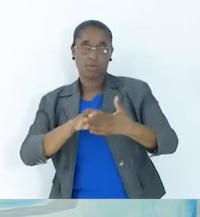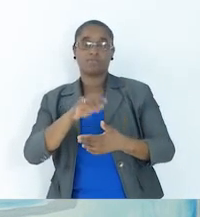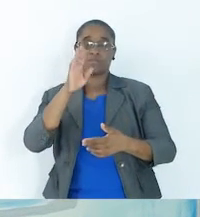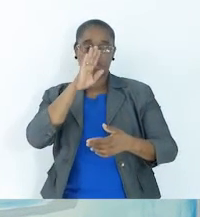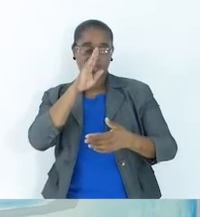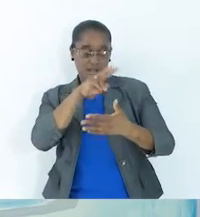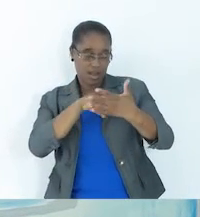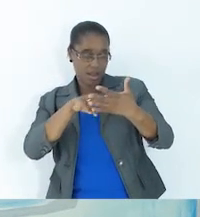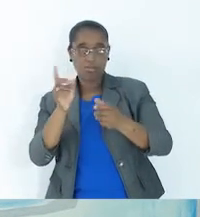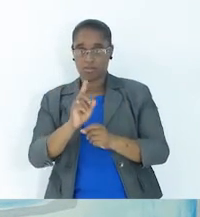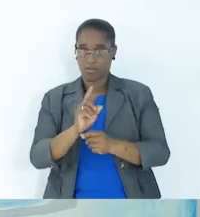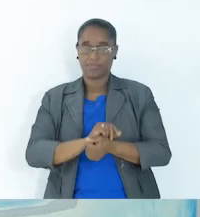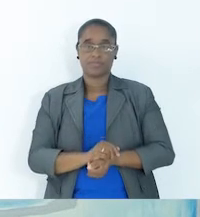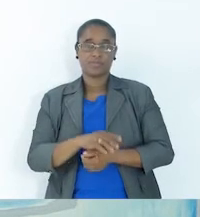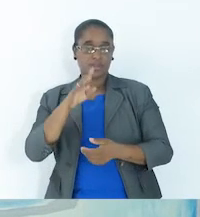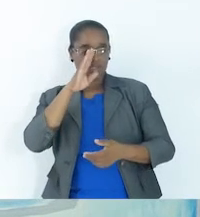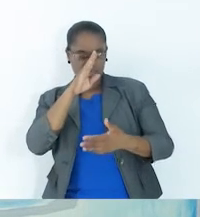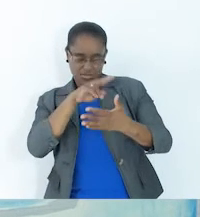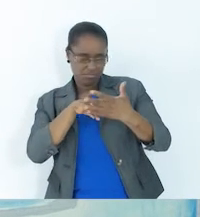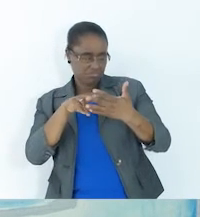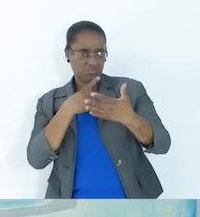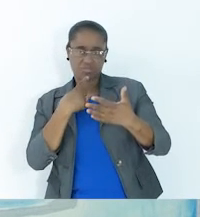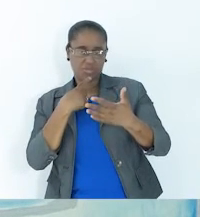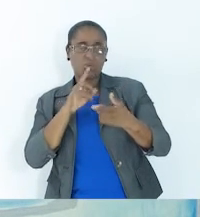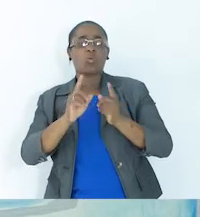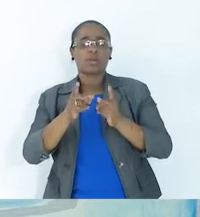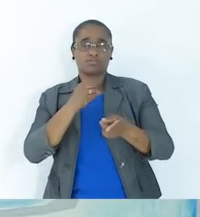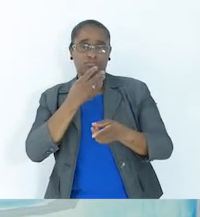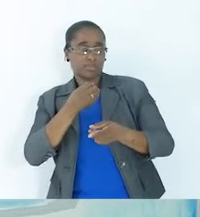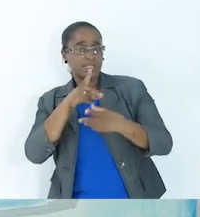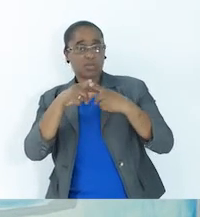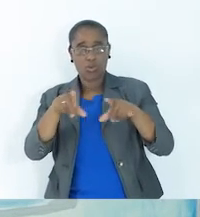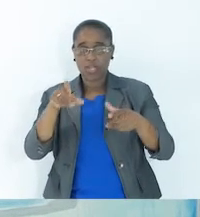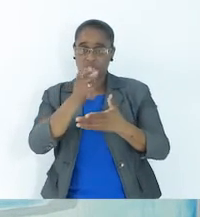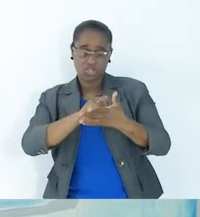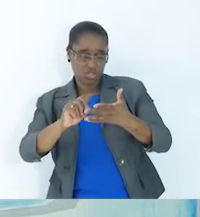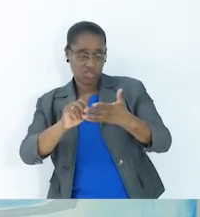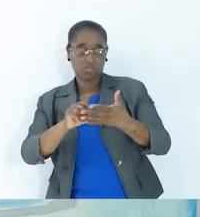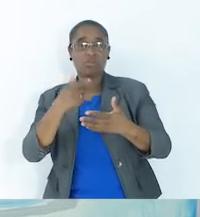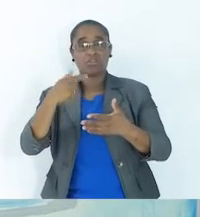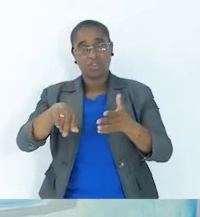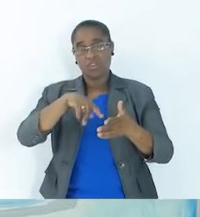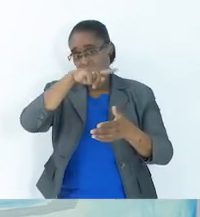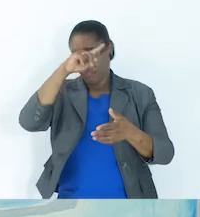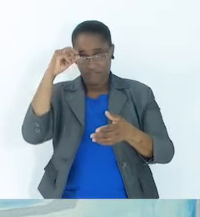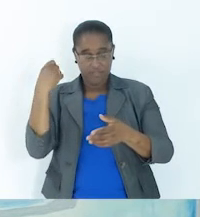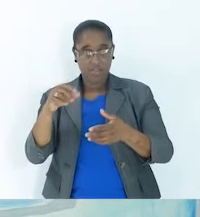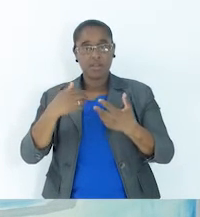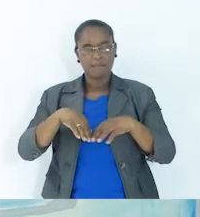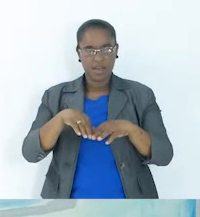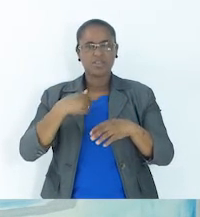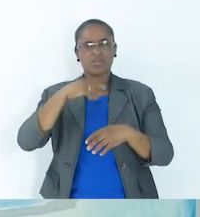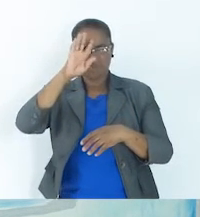não lês, se não dominas aquilo que é a interpretação da linguagem escrita, vai dificultar. Mas como você que é